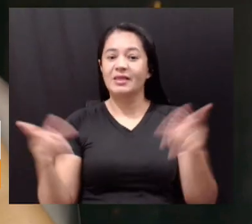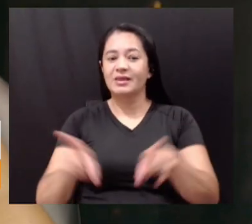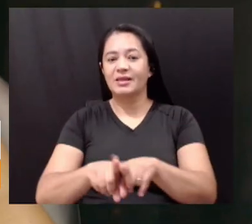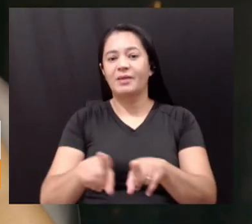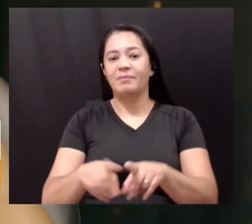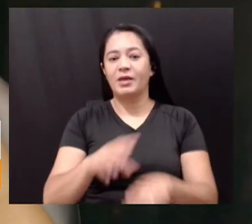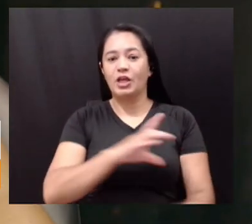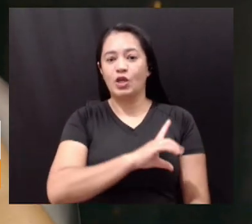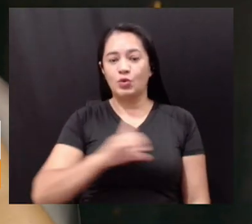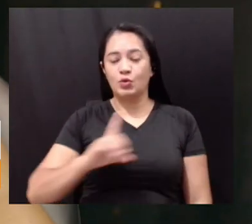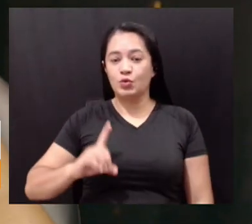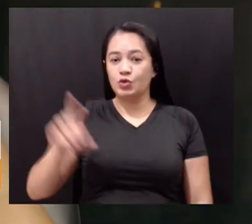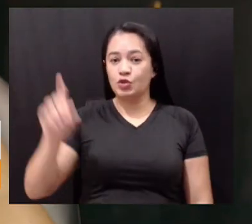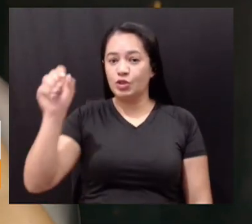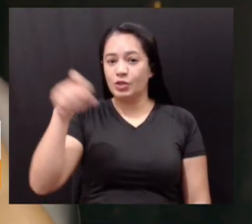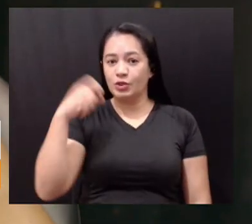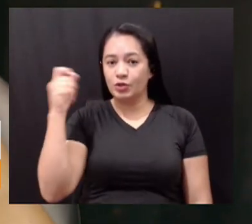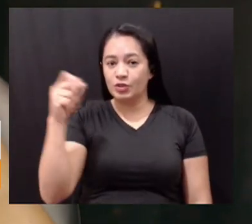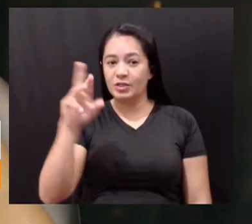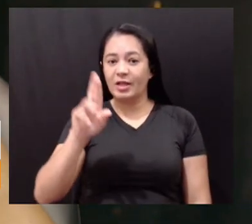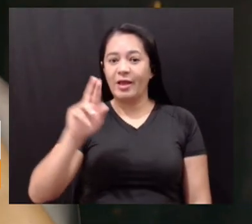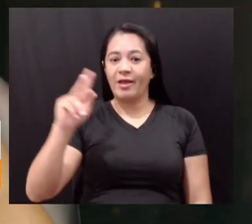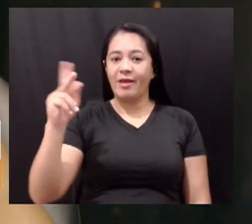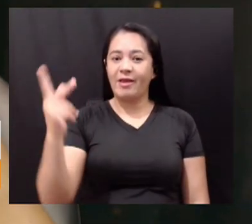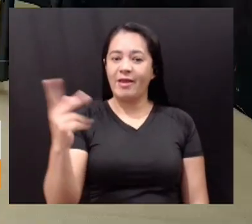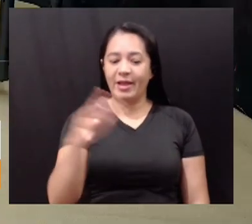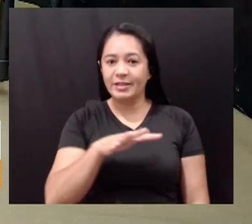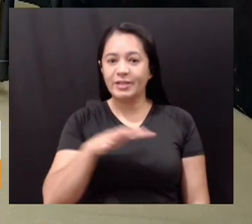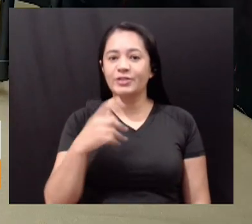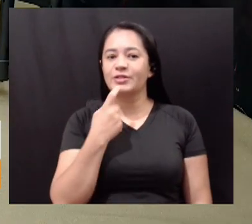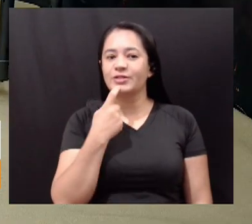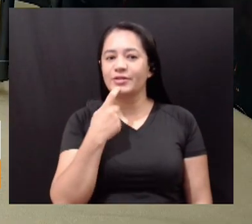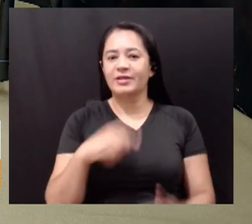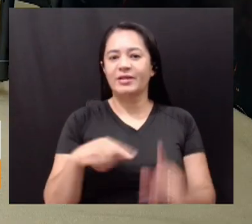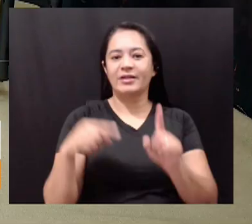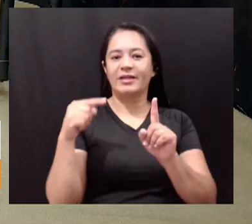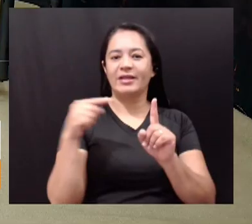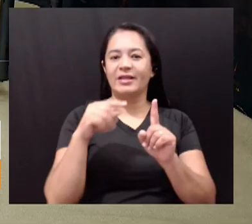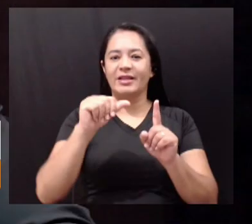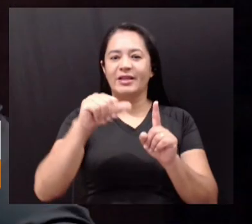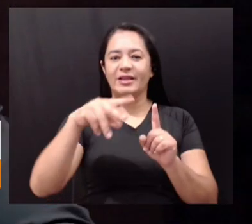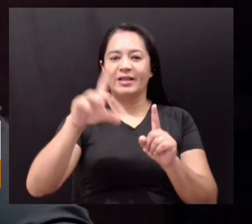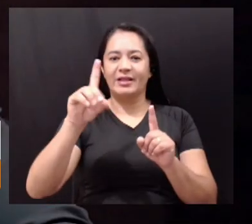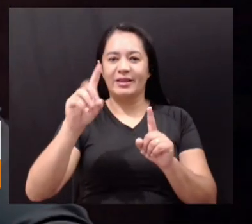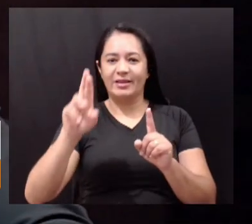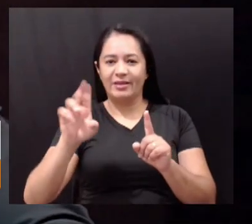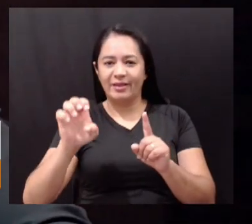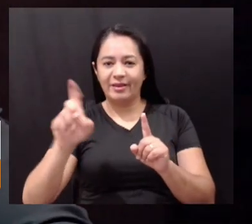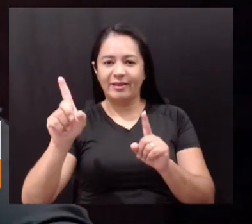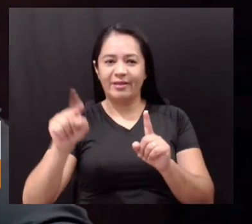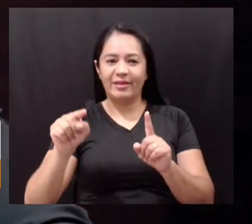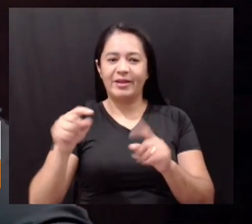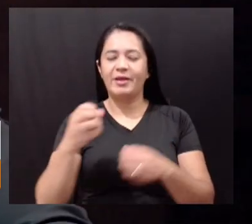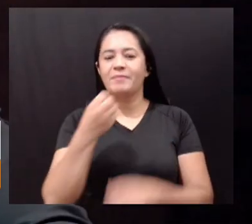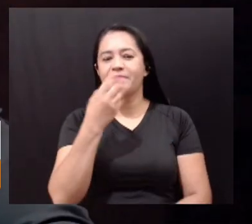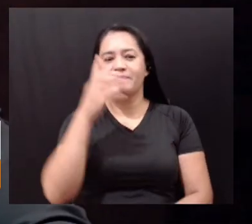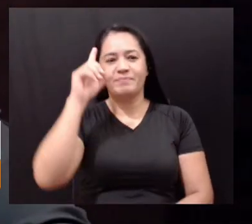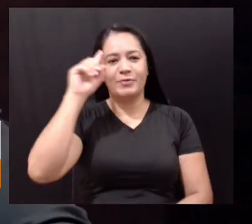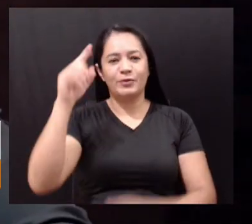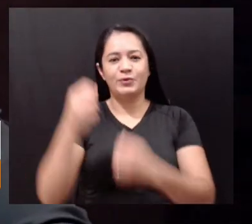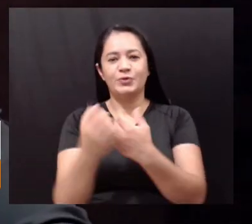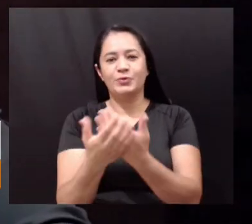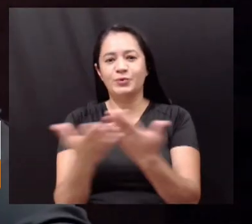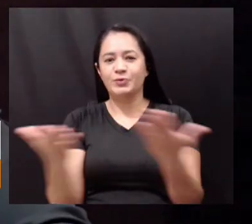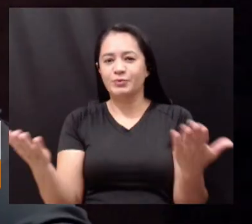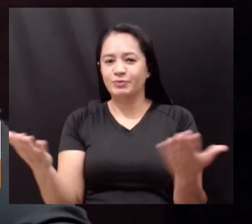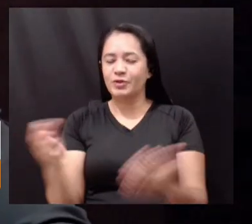Recursos Humanos Regional Campinas, André Lima. Seja muito bem-vindo, André. Bom dia. Muito bom dia a todos. Vai ser ótimo para a gente poder